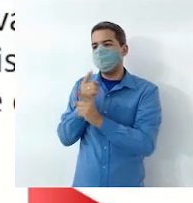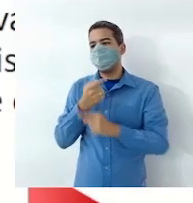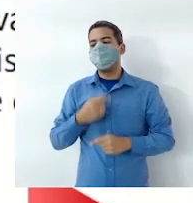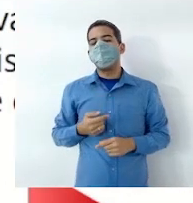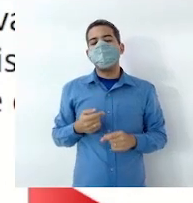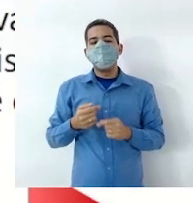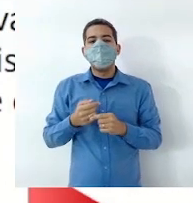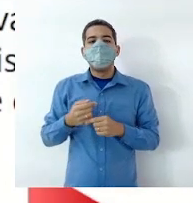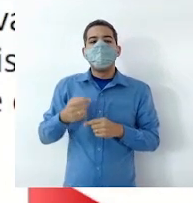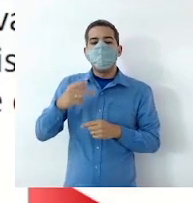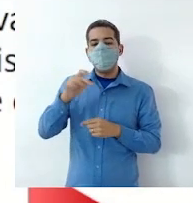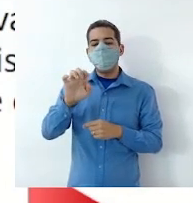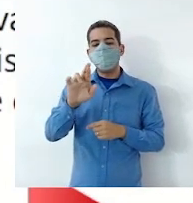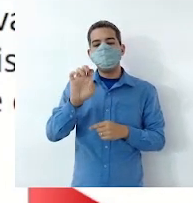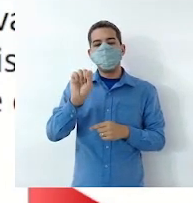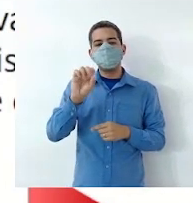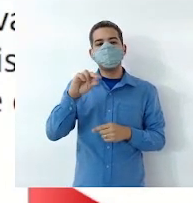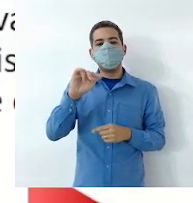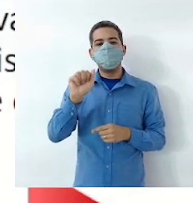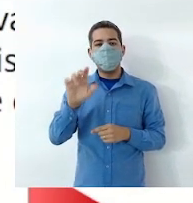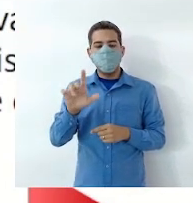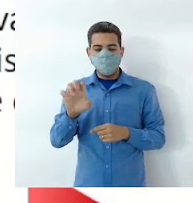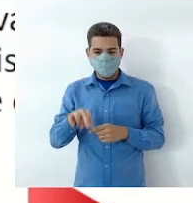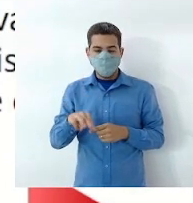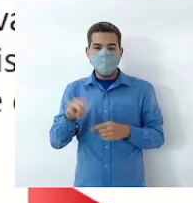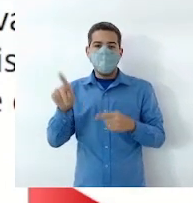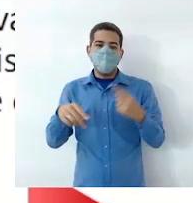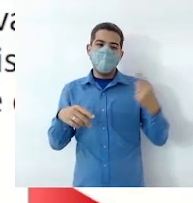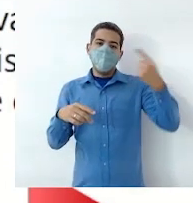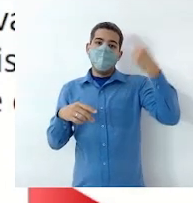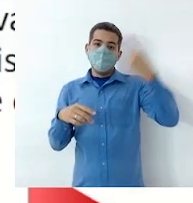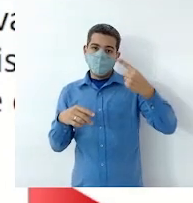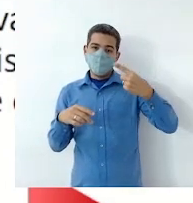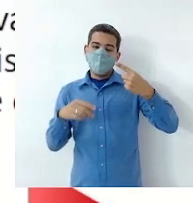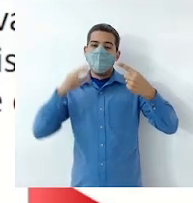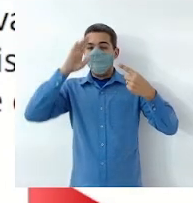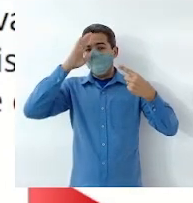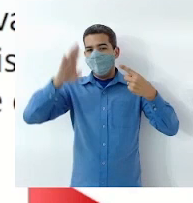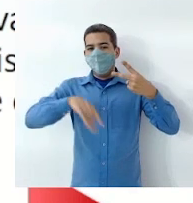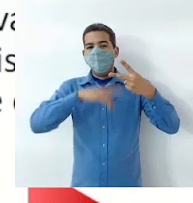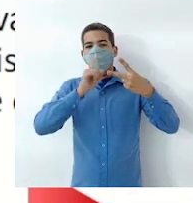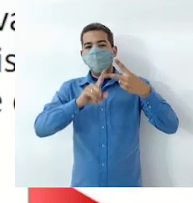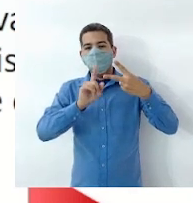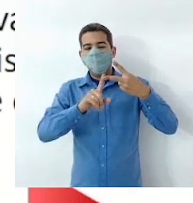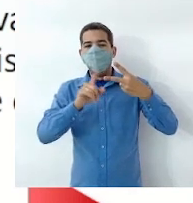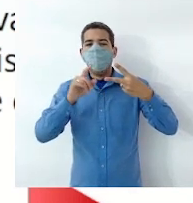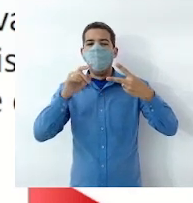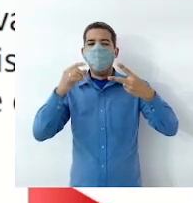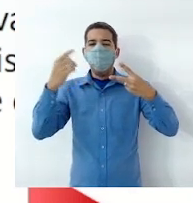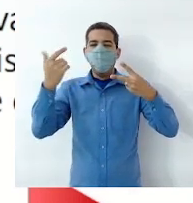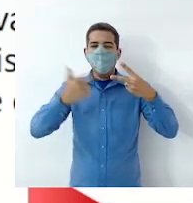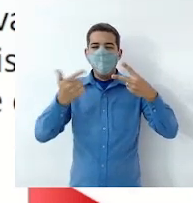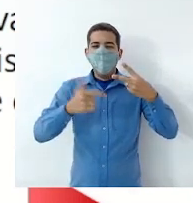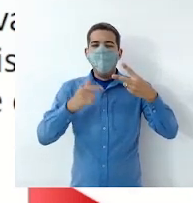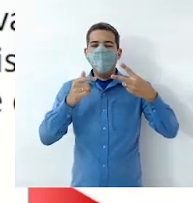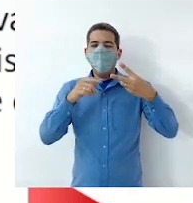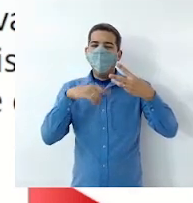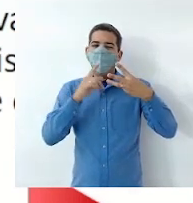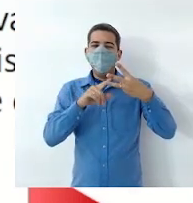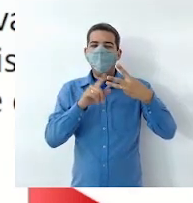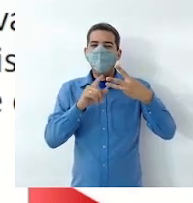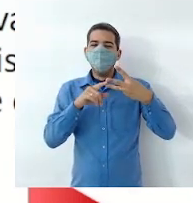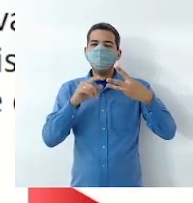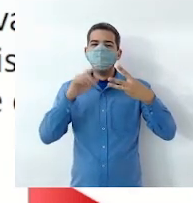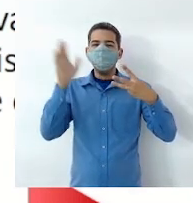narrativa, sendo classificados em personagens principais, os protagonistas, e o antagonista, né, o vilão ou a vilã da